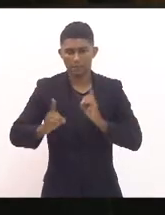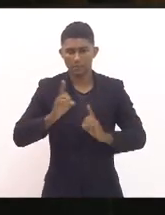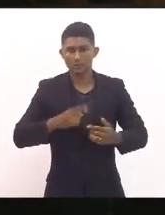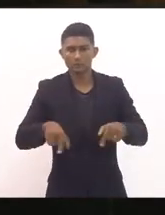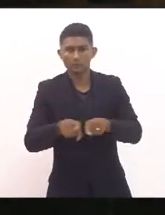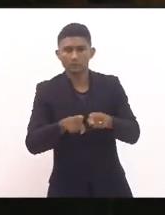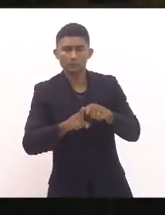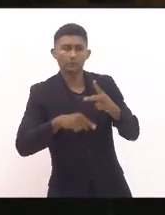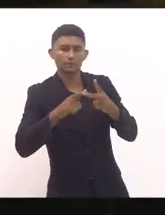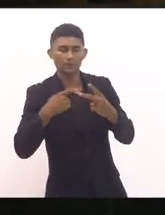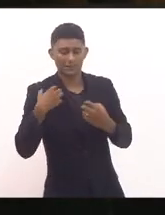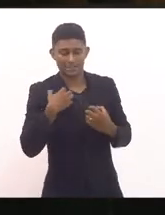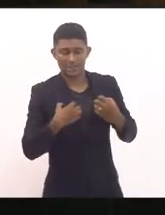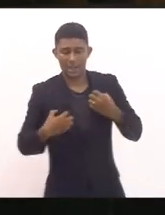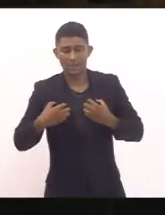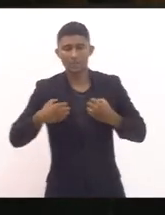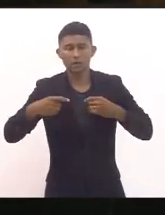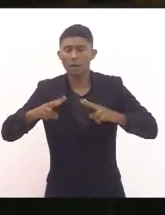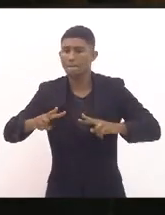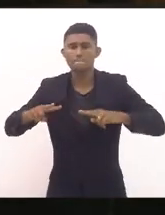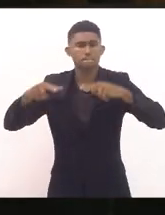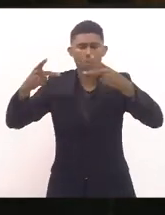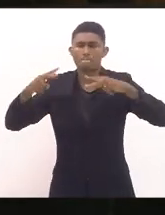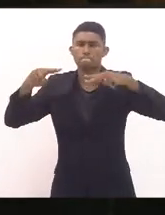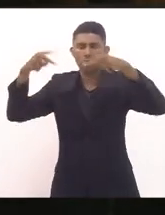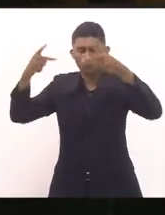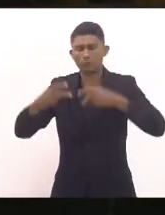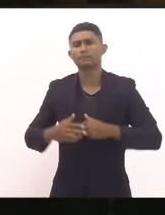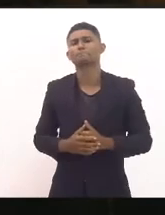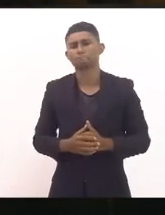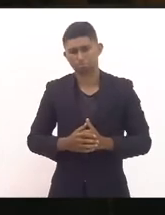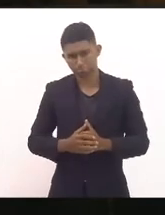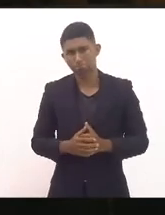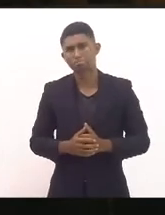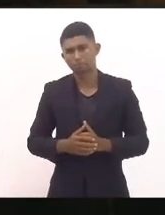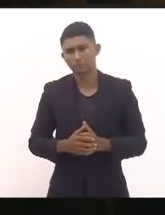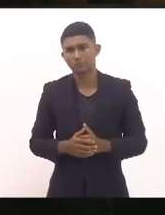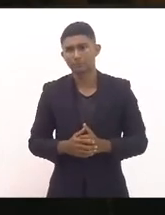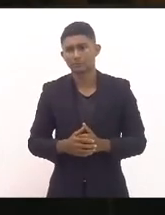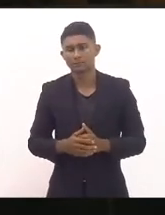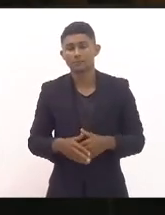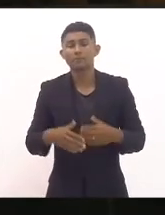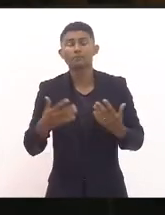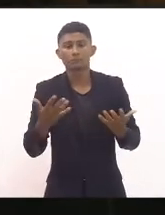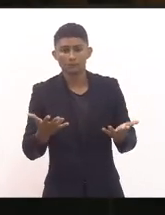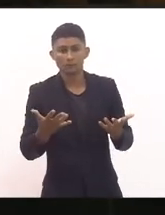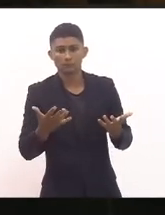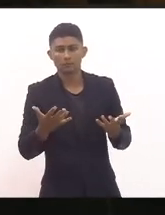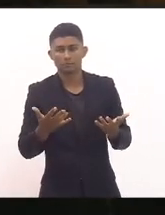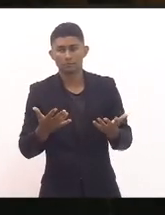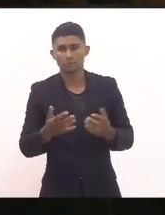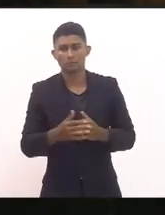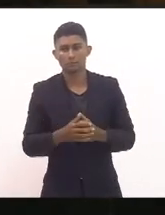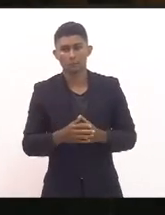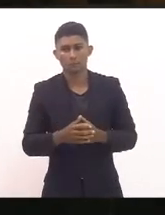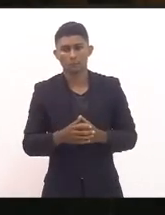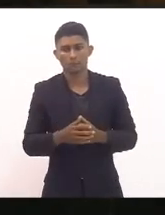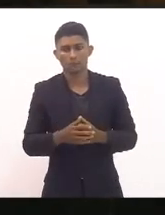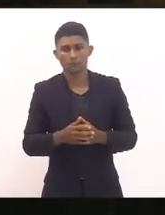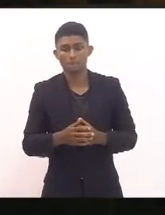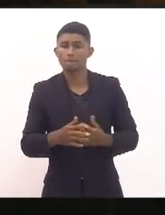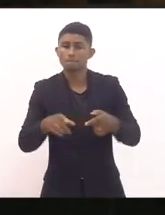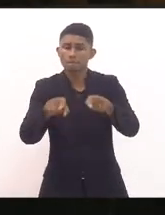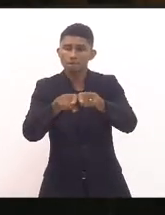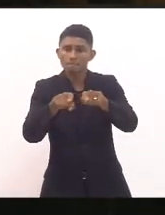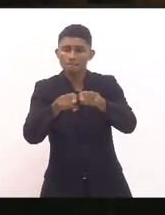juventude dobraram. E, em comparação aos níveis pandêmicos, dobraram em comparação, inclusive,